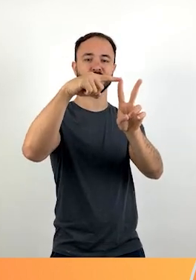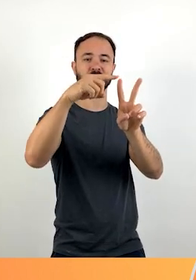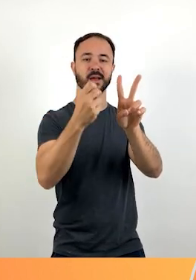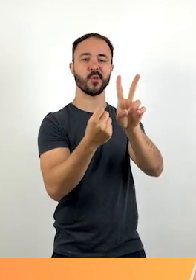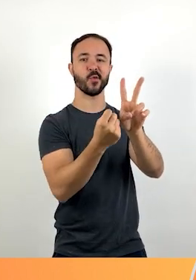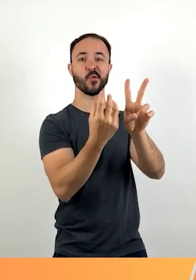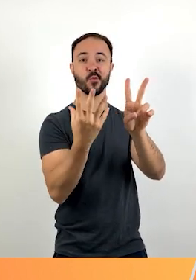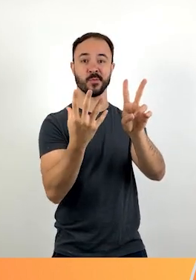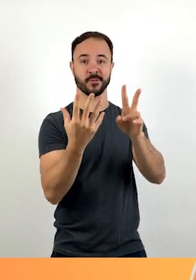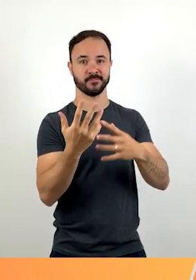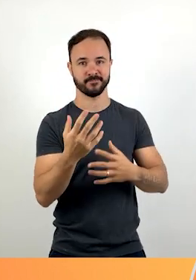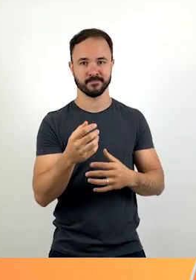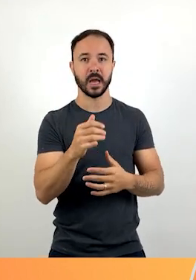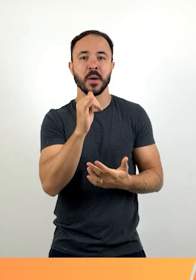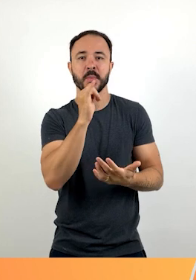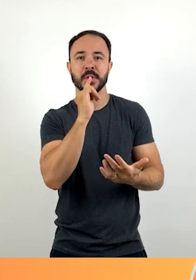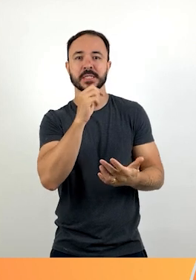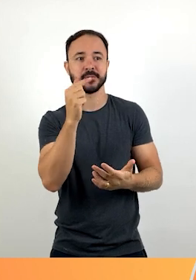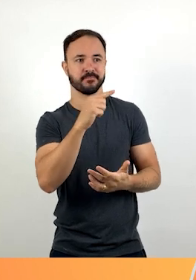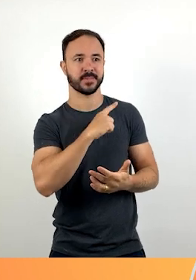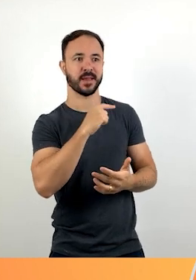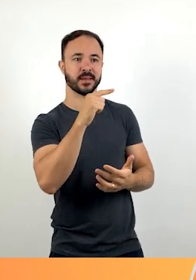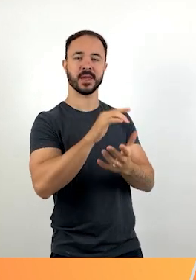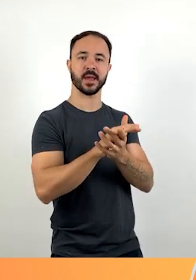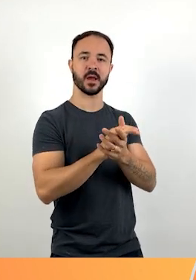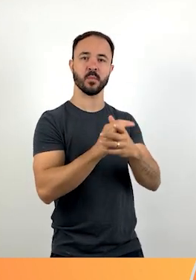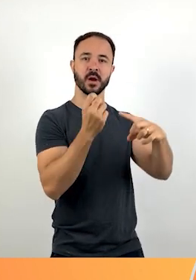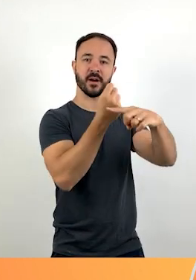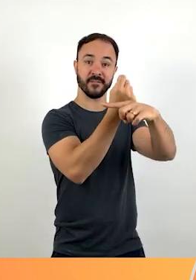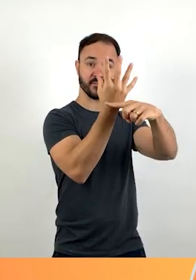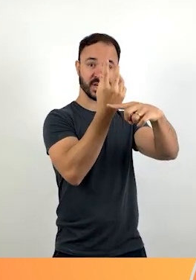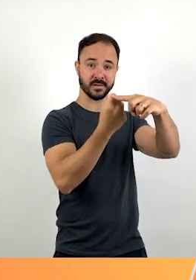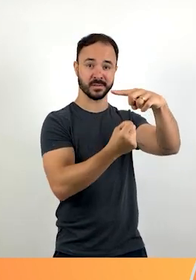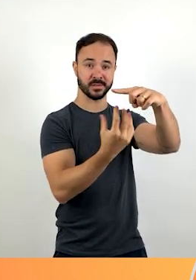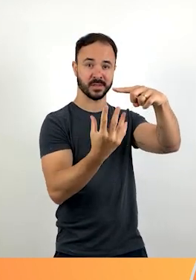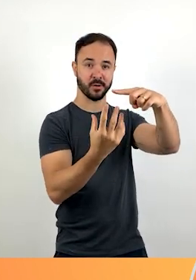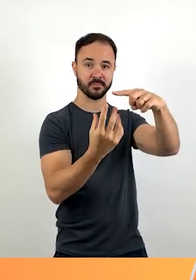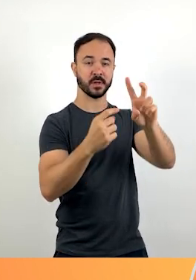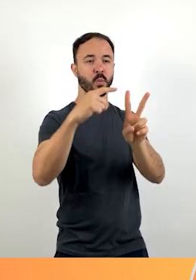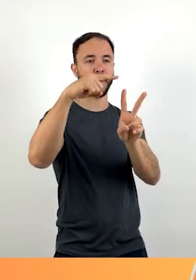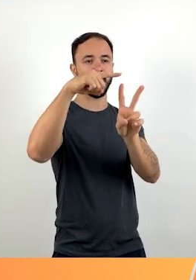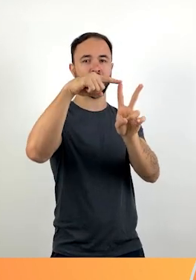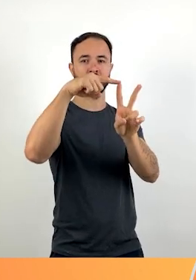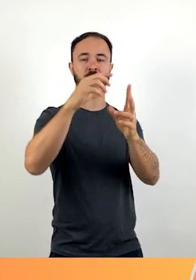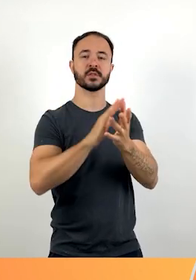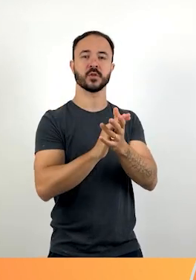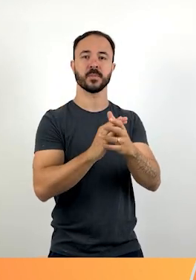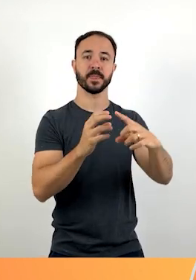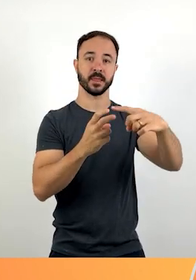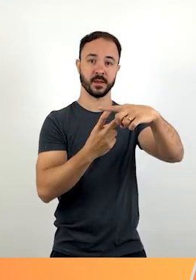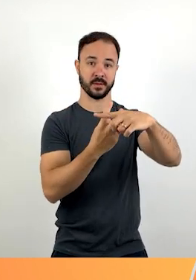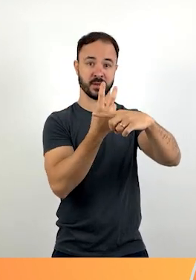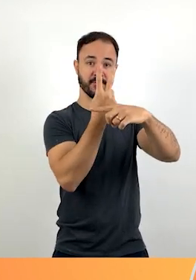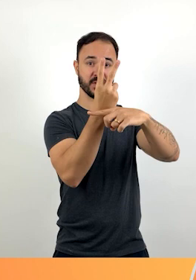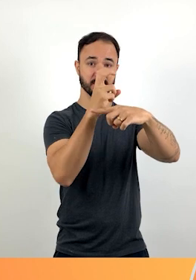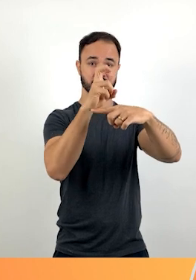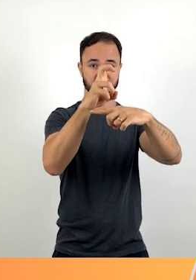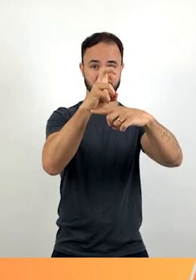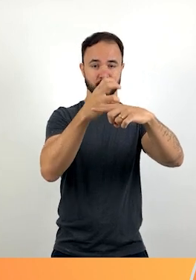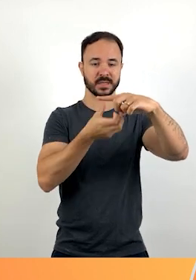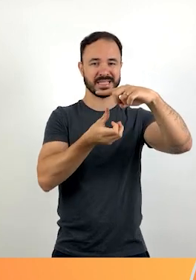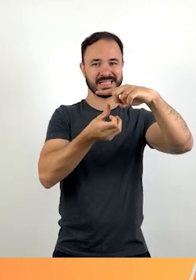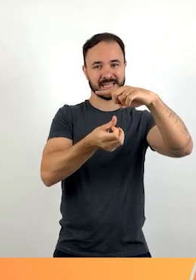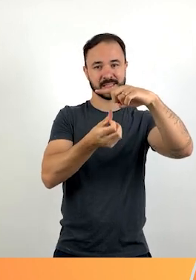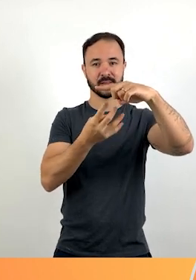gente tem uma fração toda dentro de uma raiz quadrada. Seria a raiz quadrada de 25 sobre 64. Isso